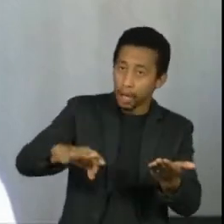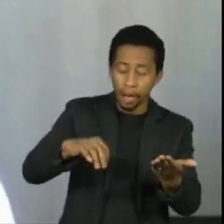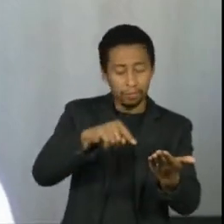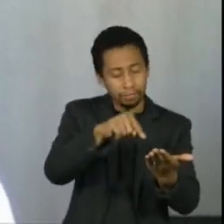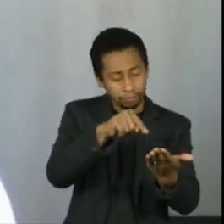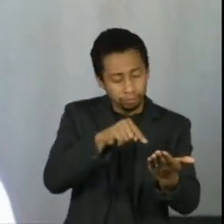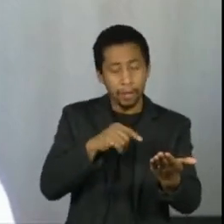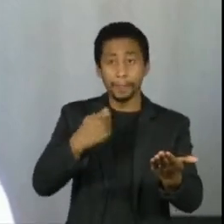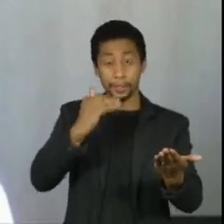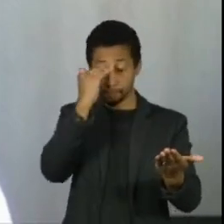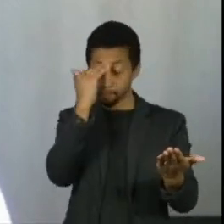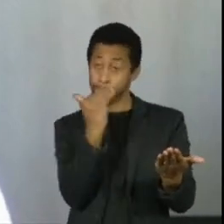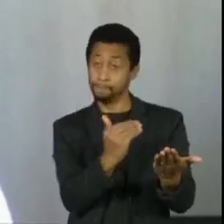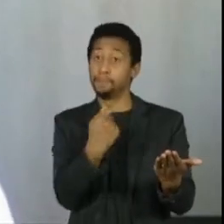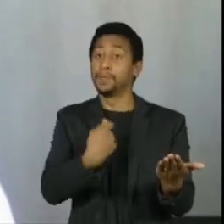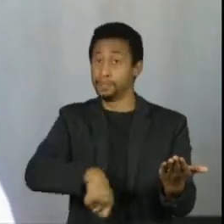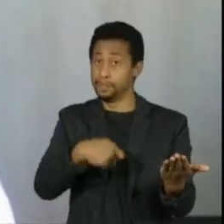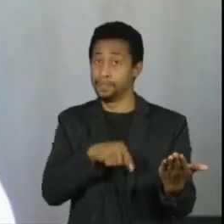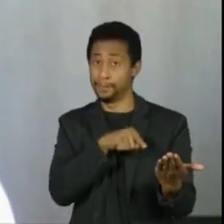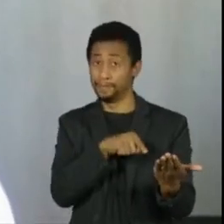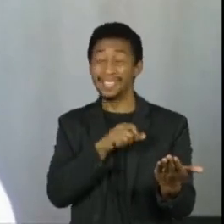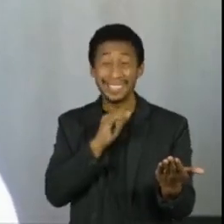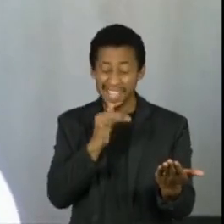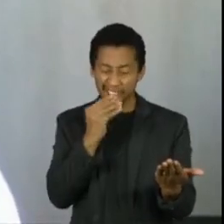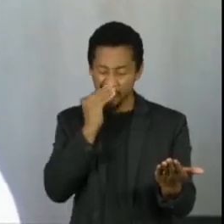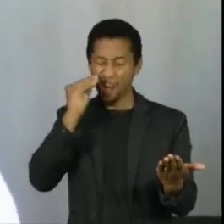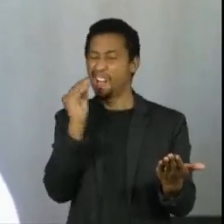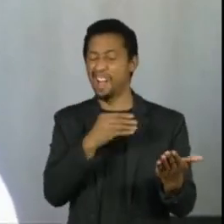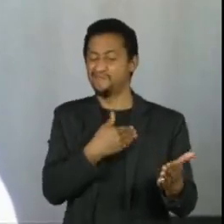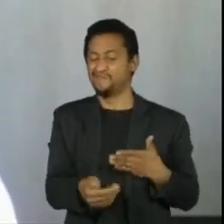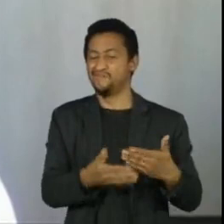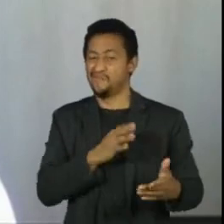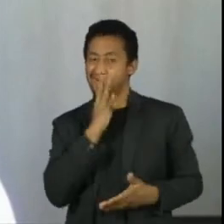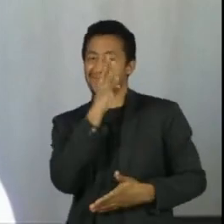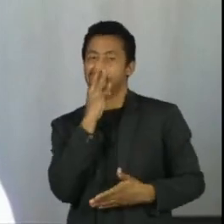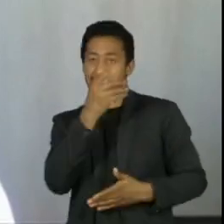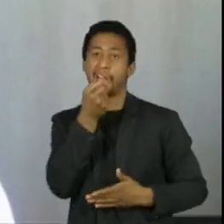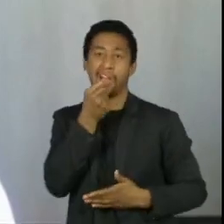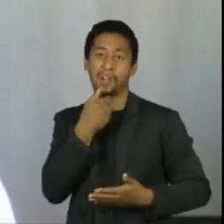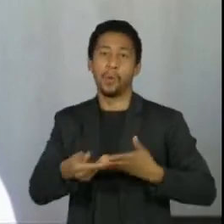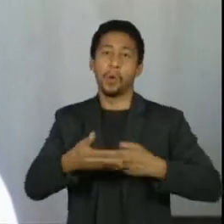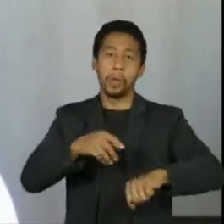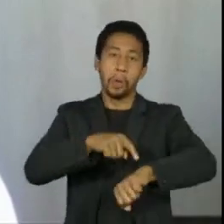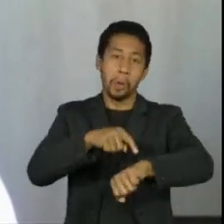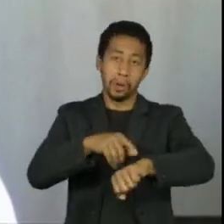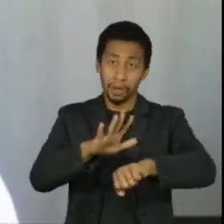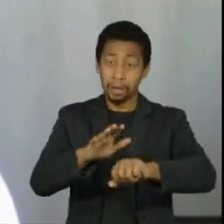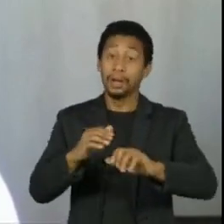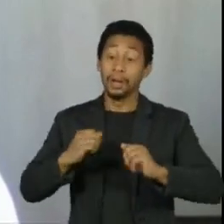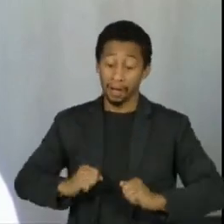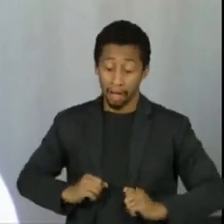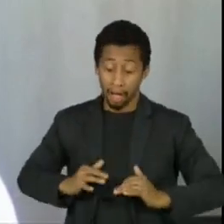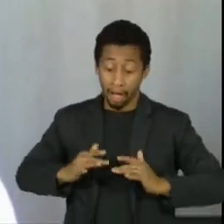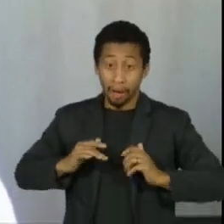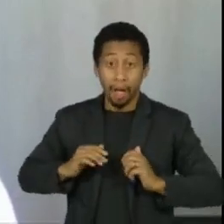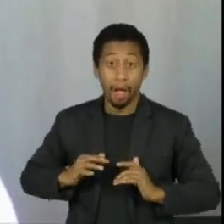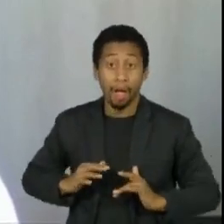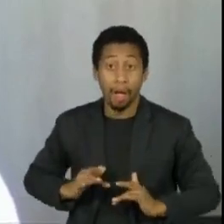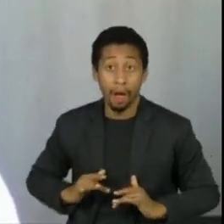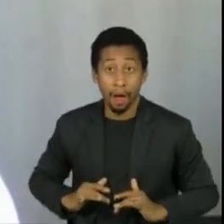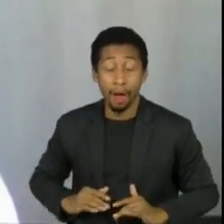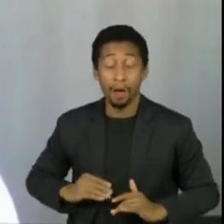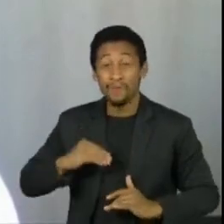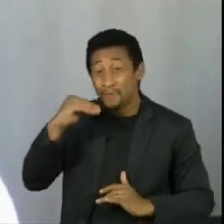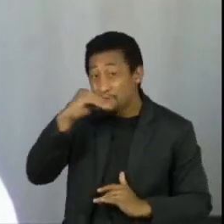da concentração do antibiótico nos seus tecidos cair a um nível baixo e isso pode, então, ser